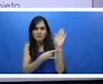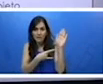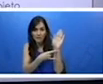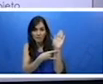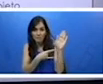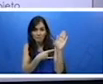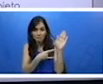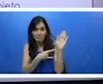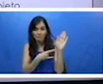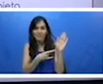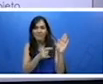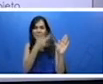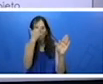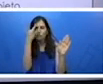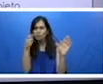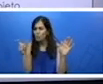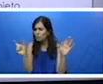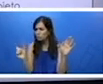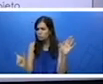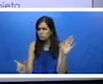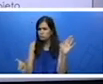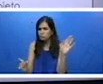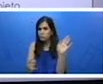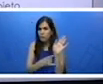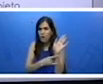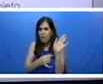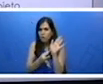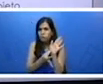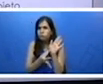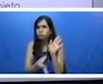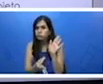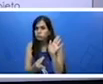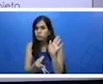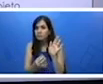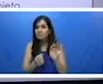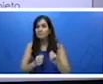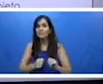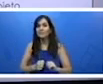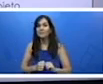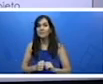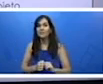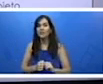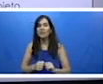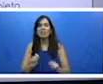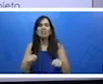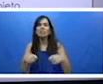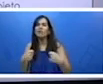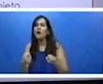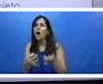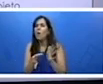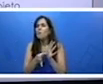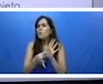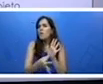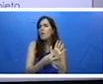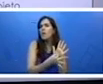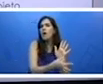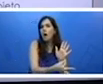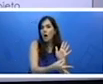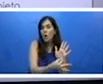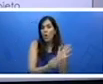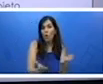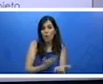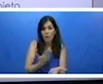está fazendo essa resenha, dando o seu aval, a sua opinião sobre determinada